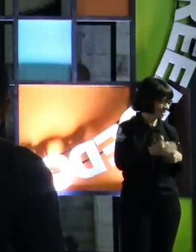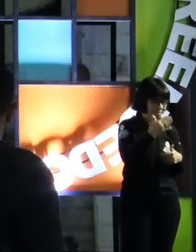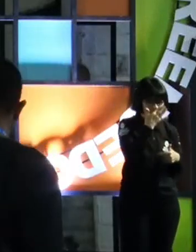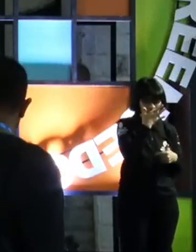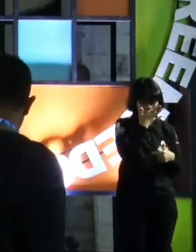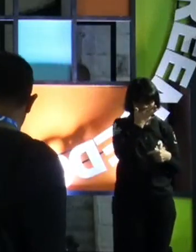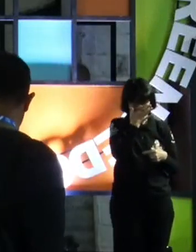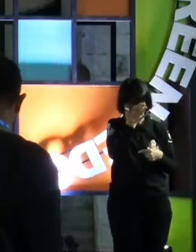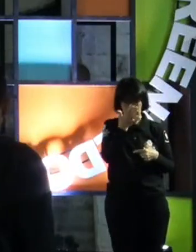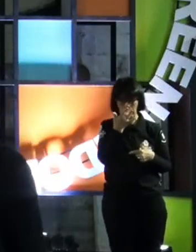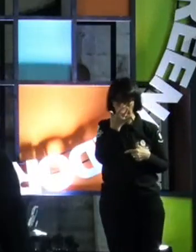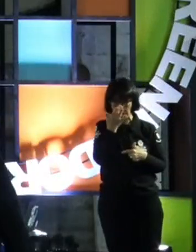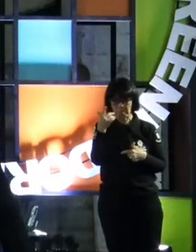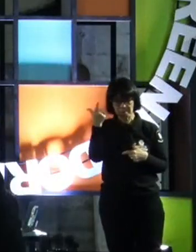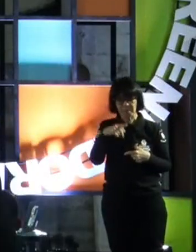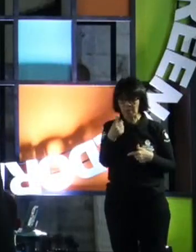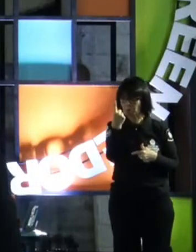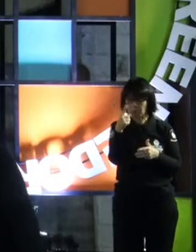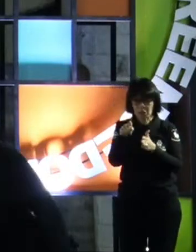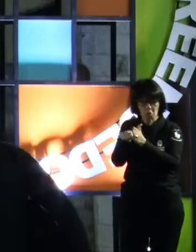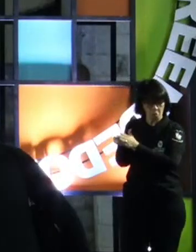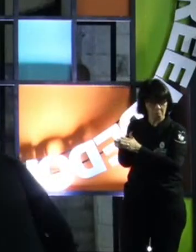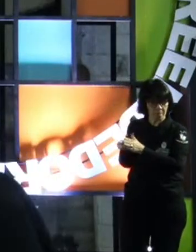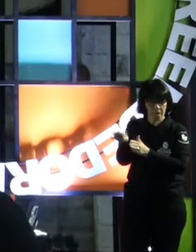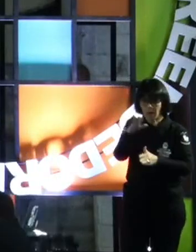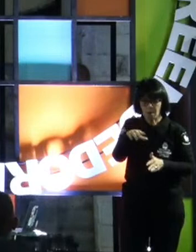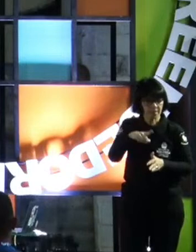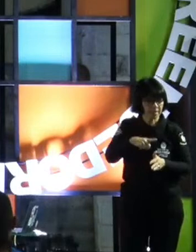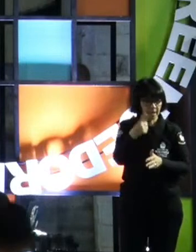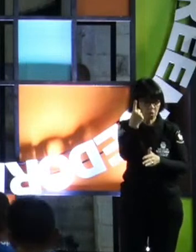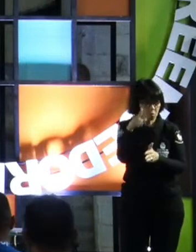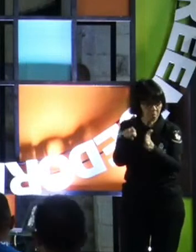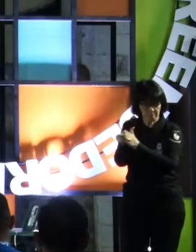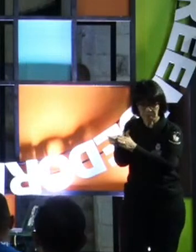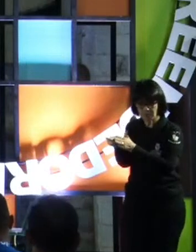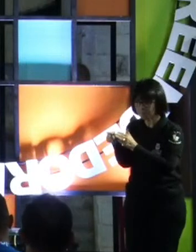Consigo puxar uma perguntinha Bora. Só. Alguém tem uma pergunta?